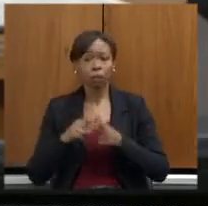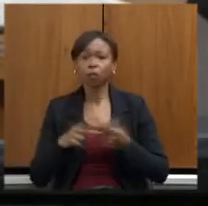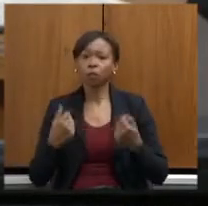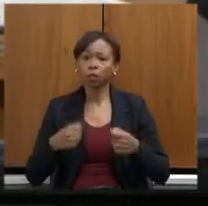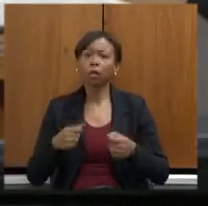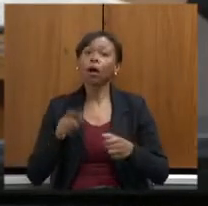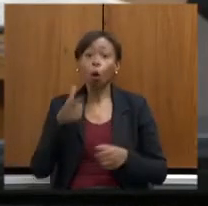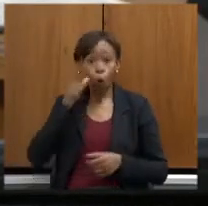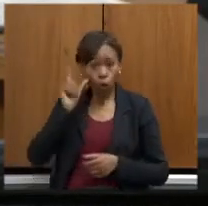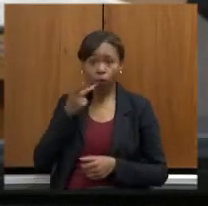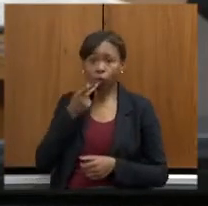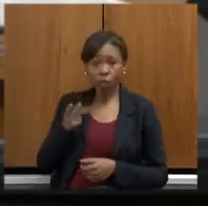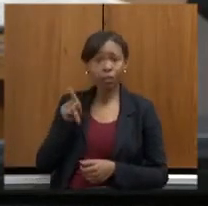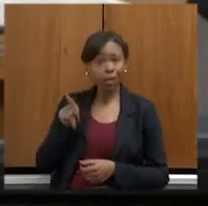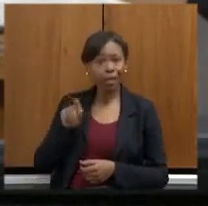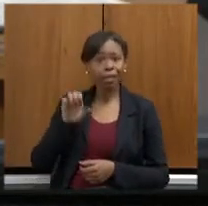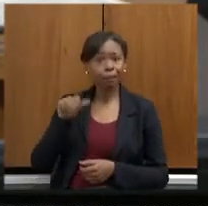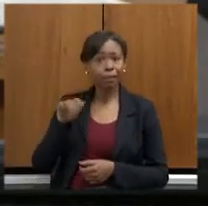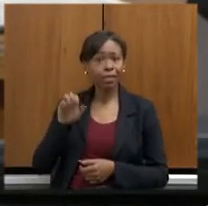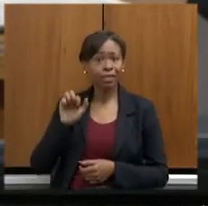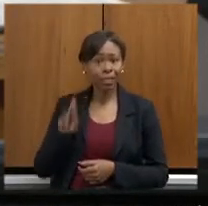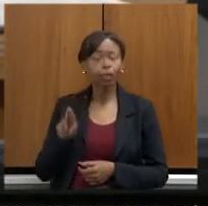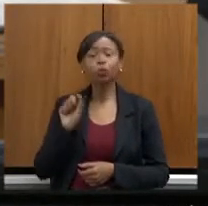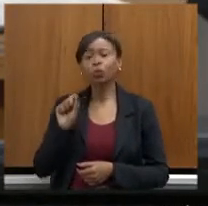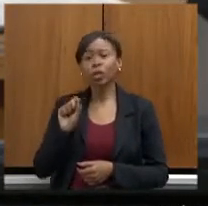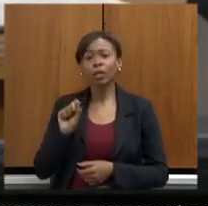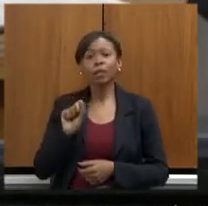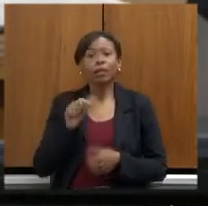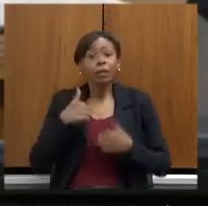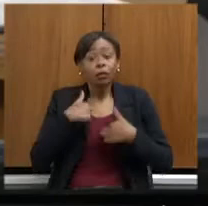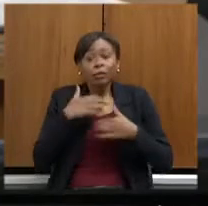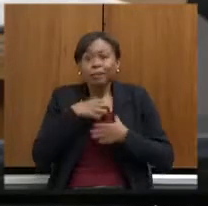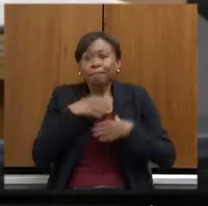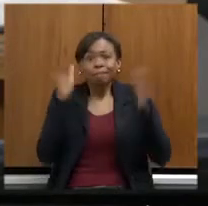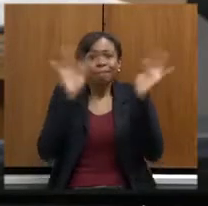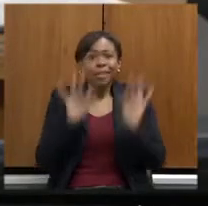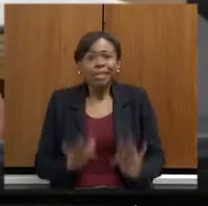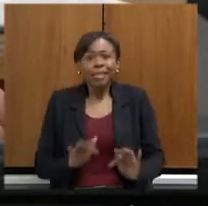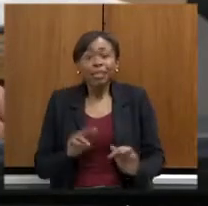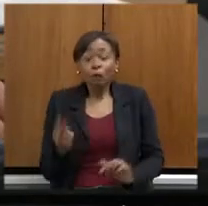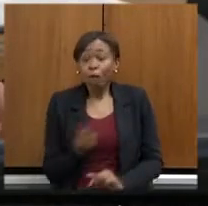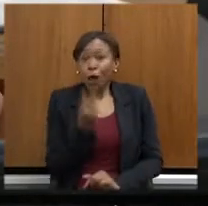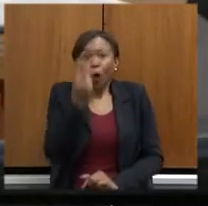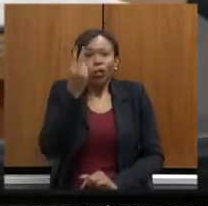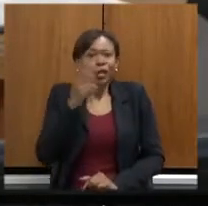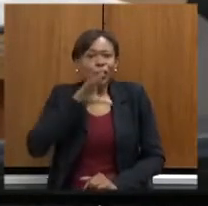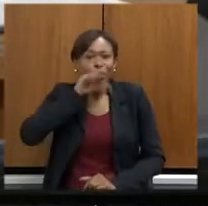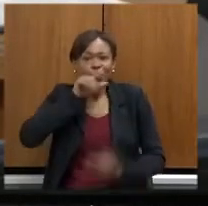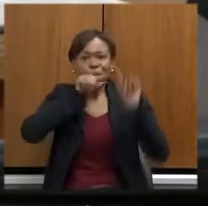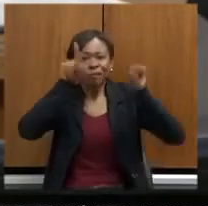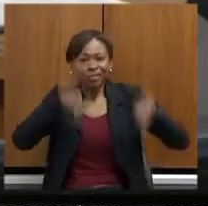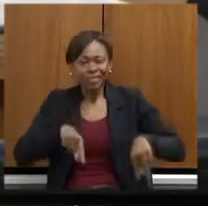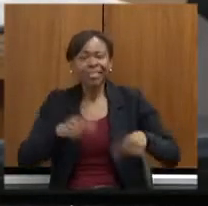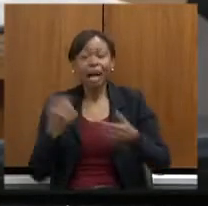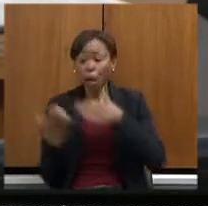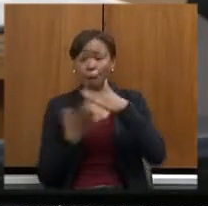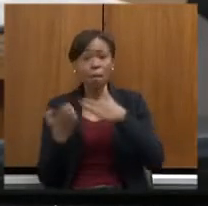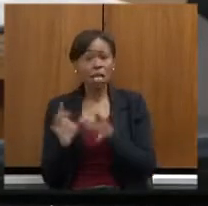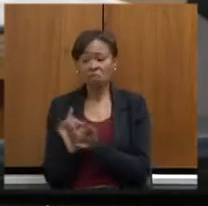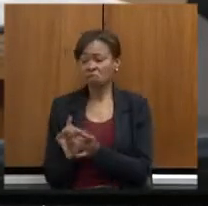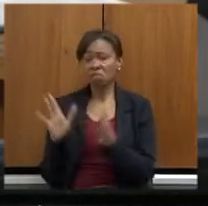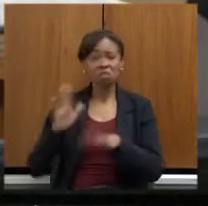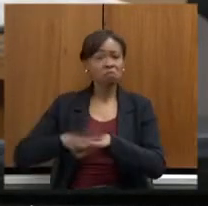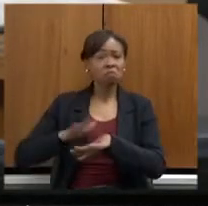matéria Olha eu fico muito feliz de ver a valorização do Servidor a empresa tem autonomia financeira para escolher Como